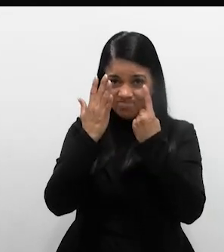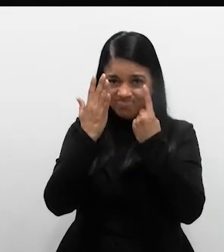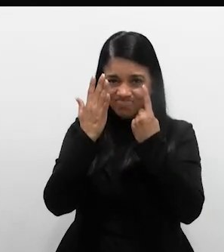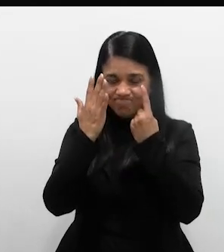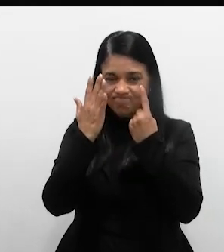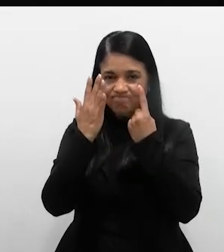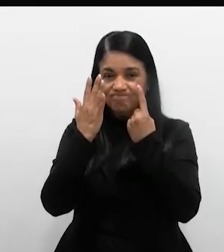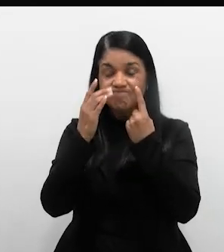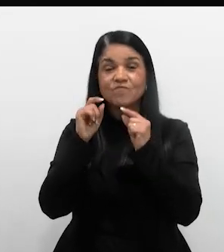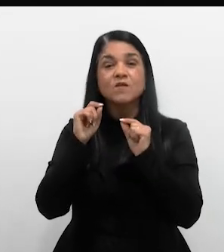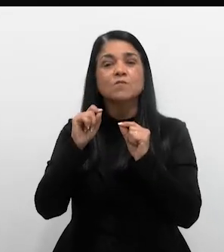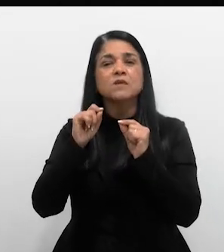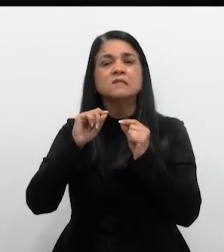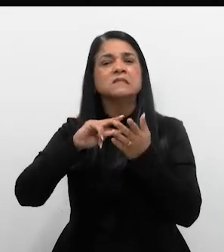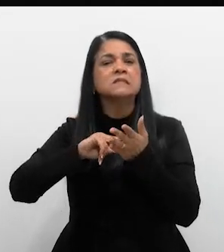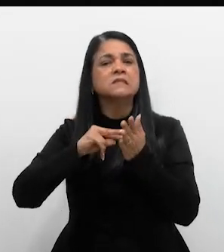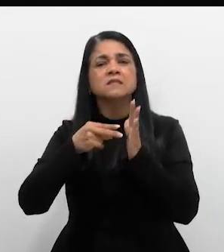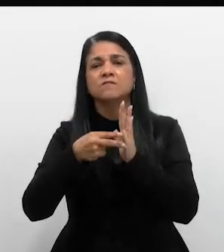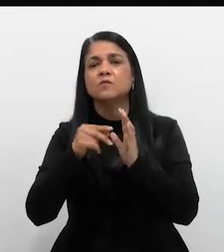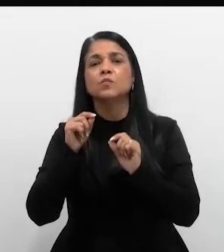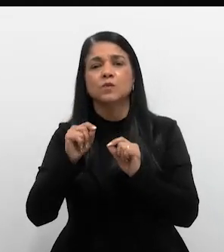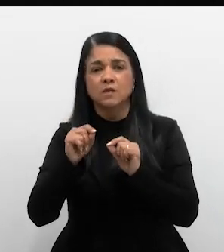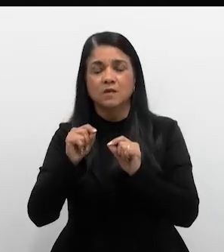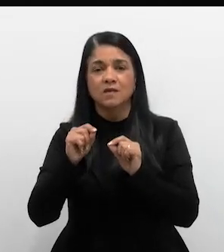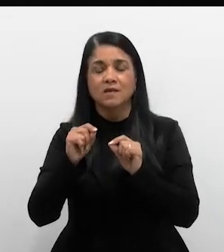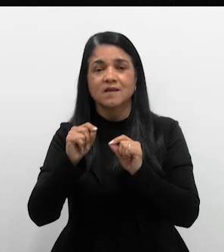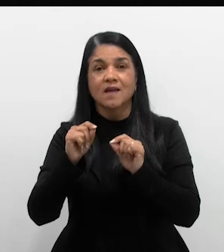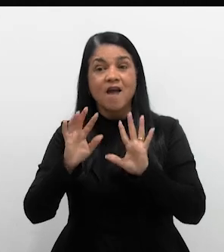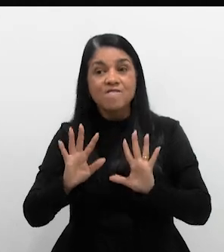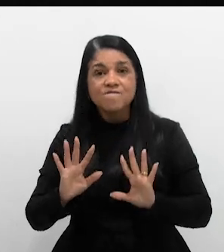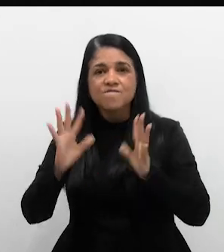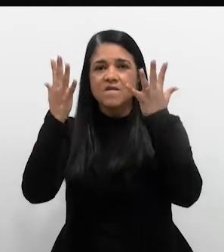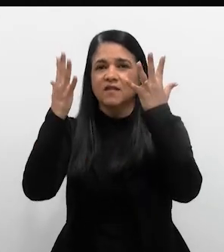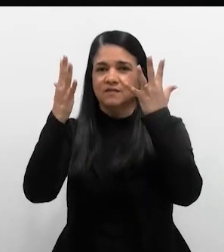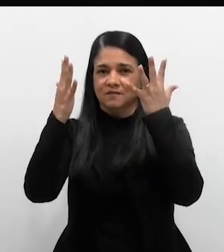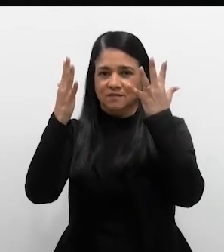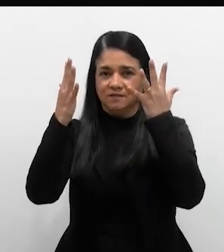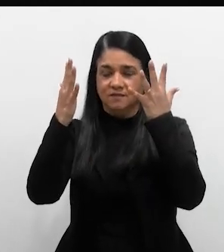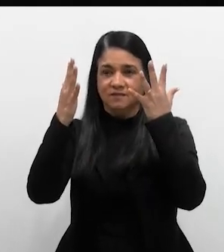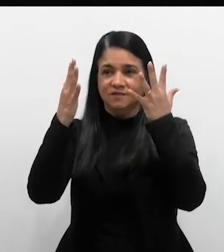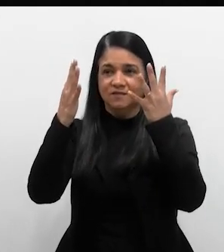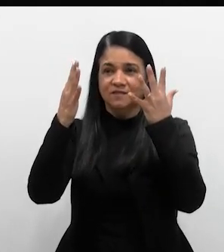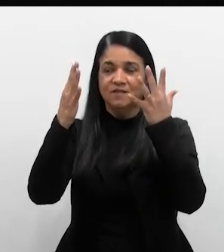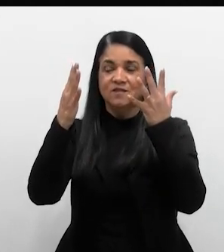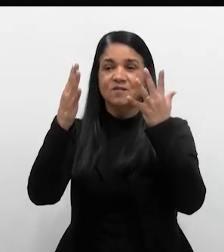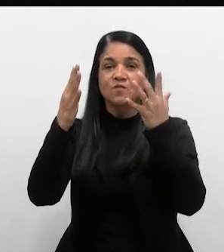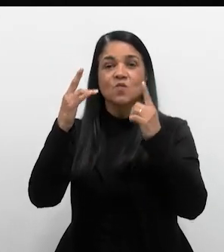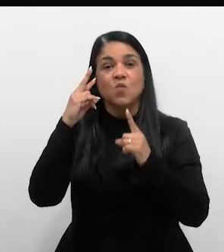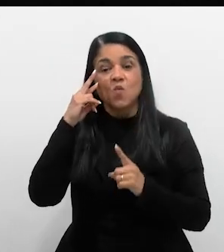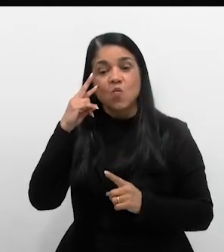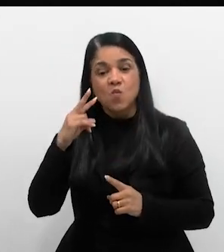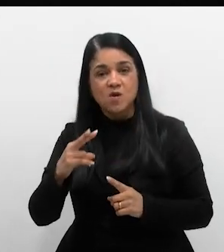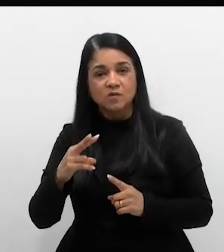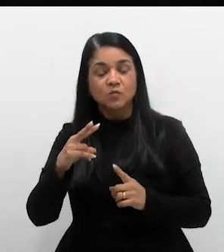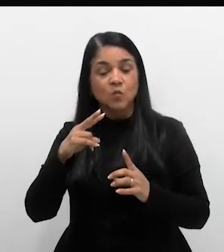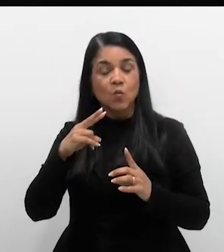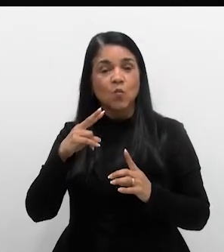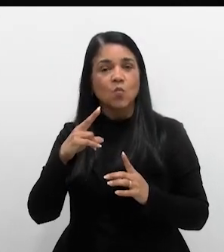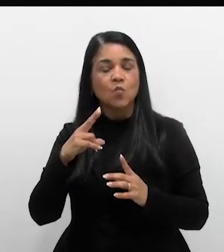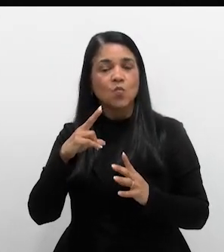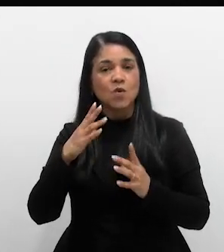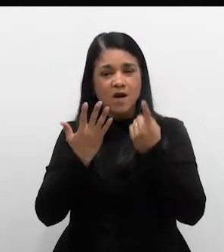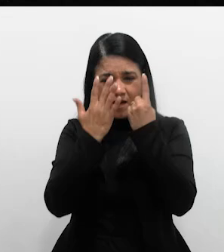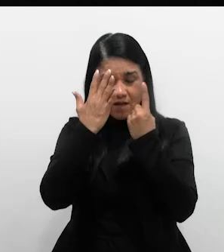mas acima de pavilhão, porque Sim. isso é para a grandeza da festa. E a gente olhando para os nossos,